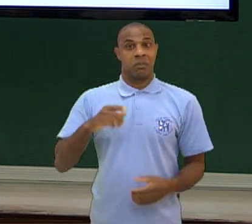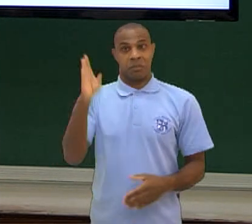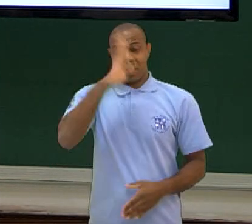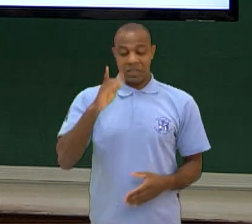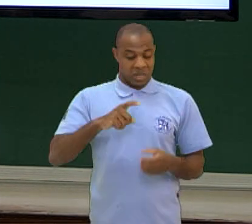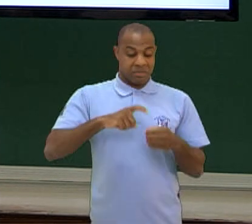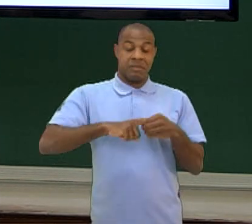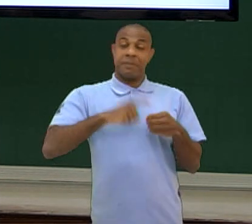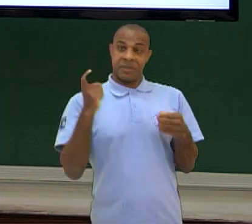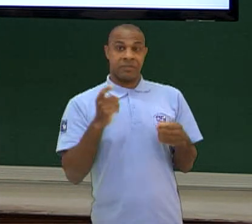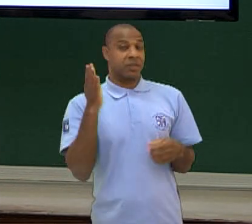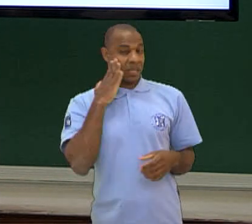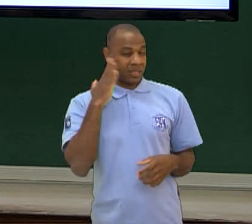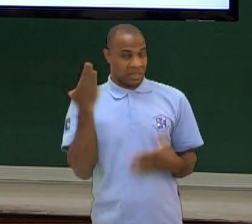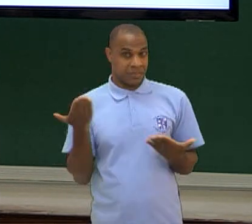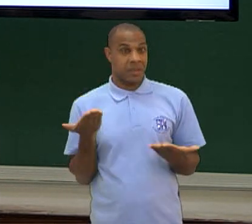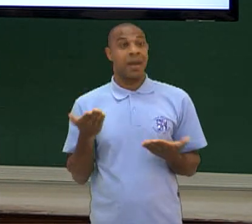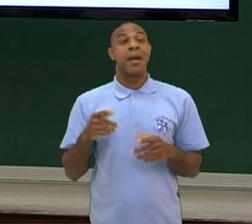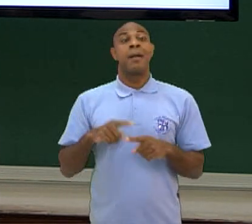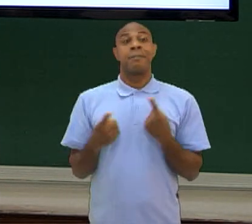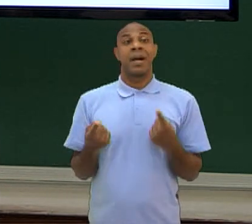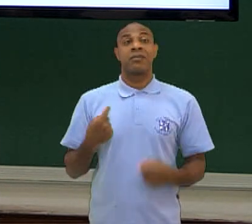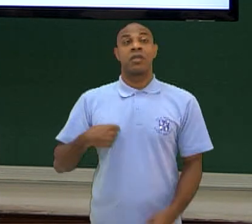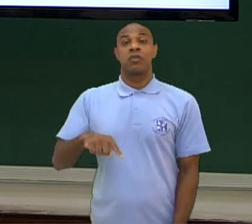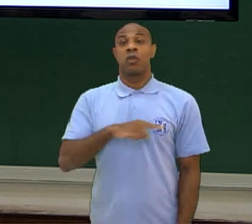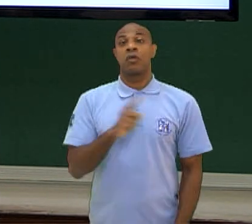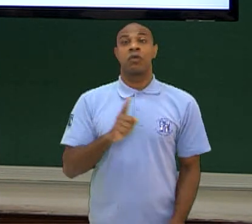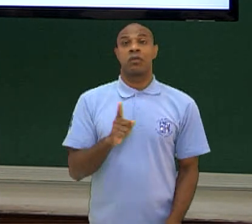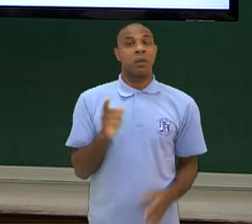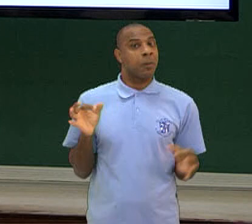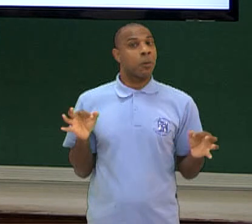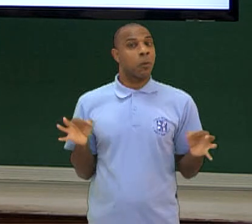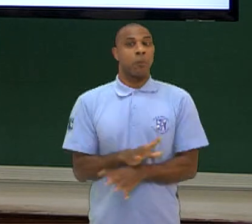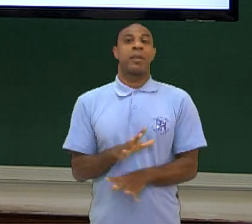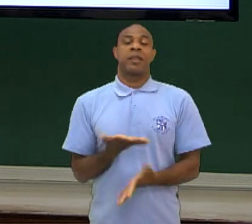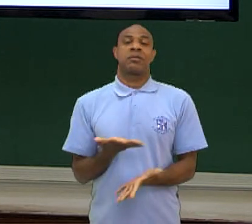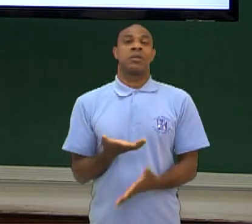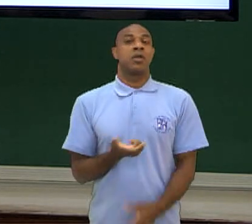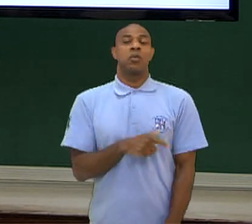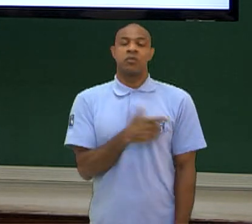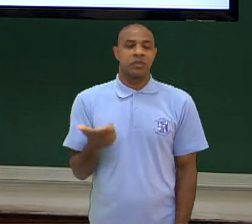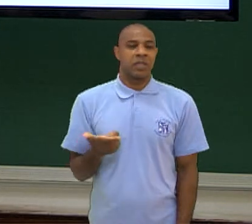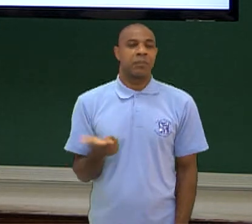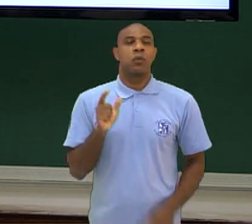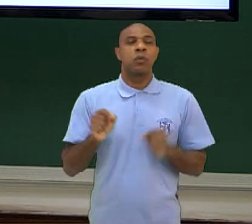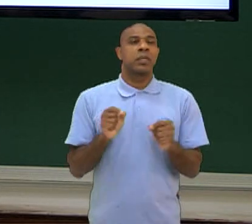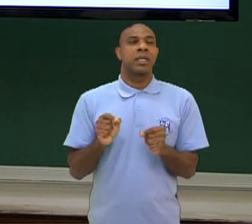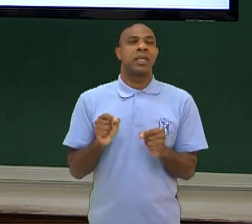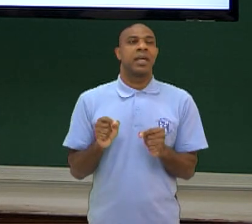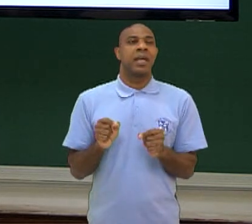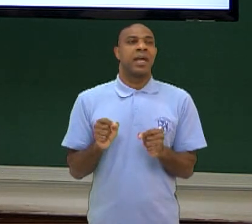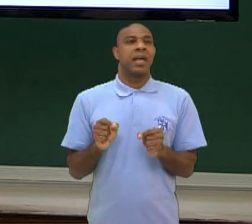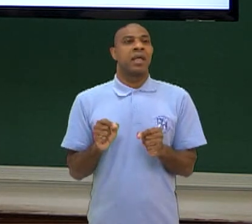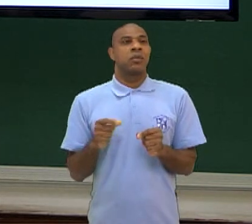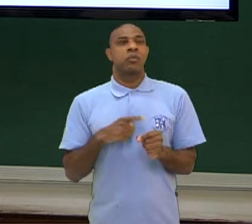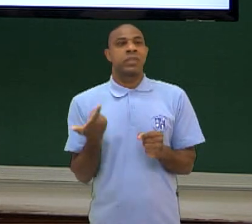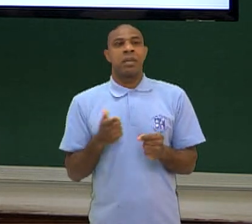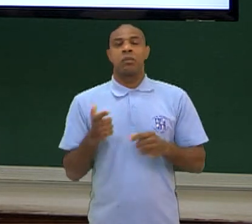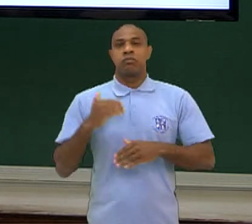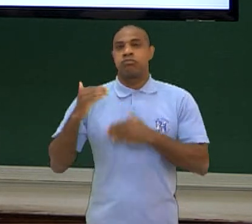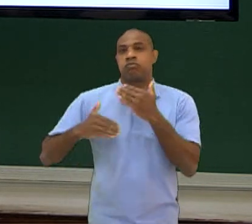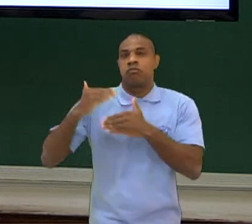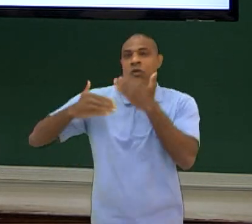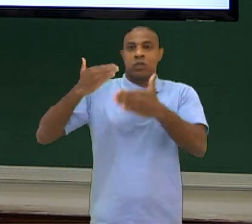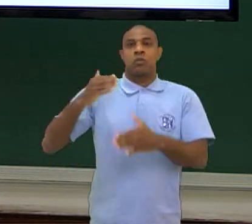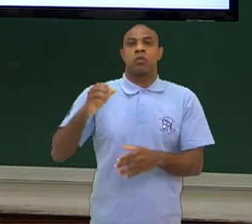nós não viramos uma nação independente por completo, ou seja, não tivemos uma ruptura política ou uma revolução